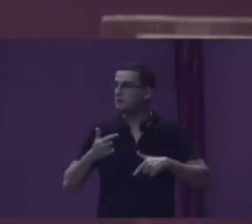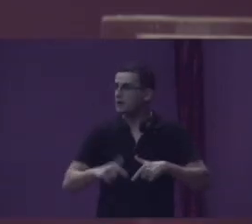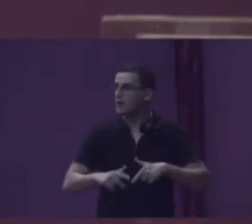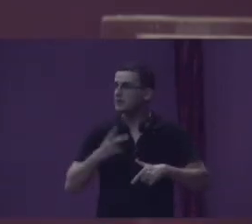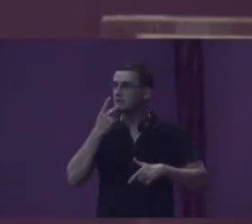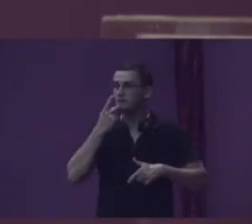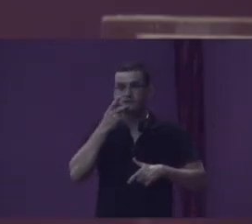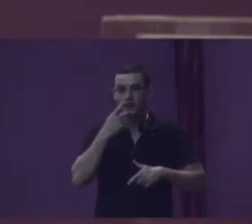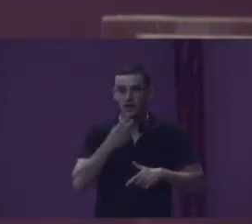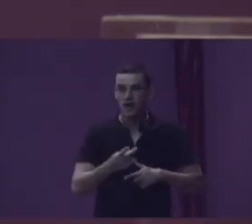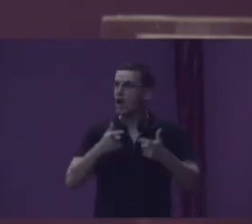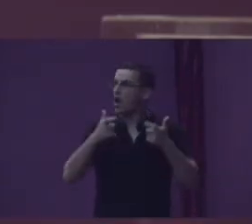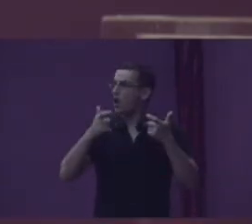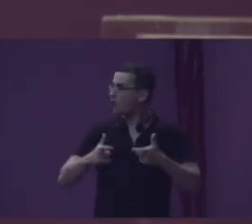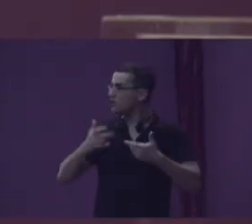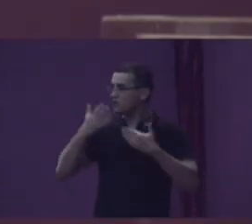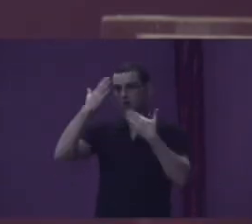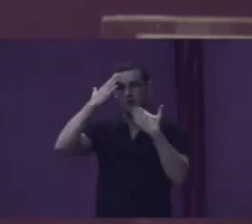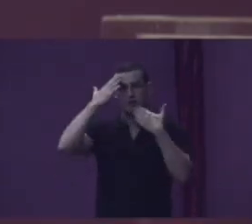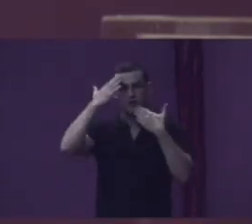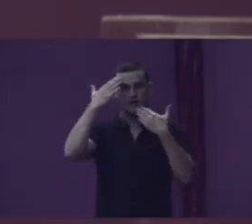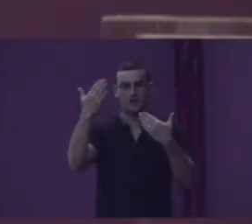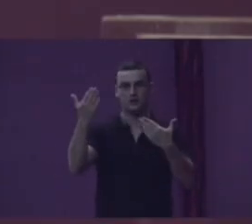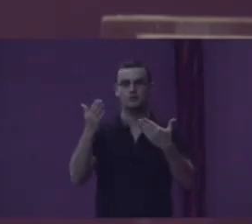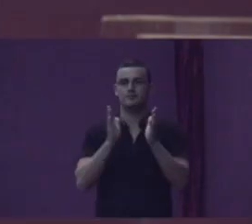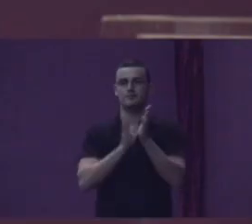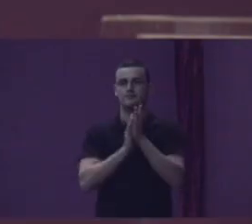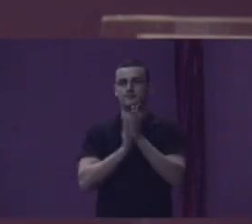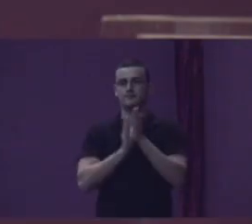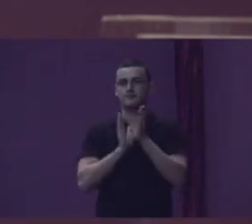quem. Obrigada.